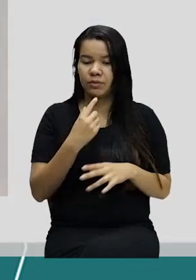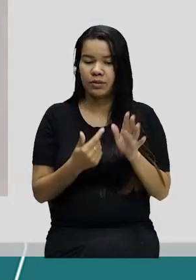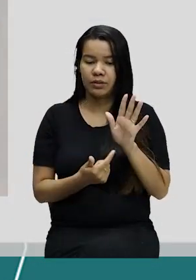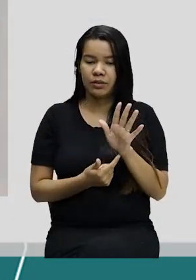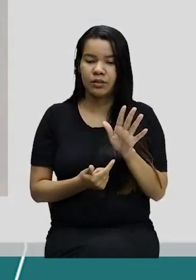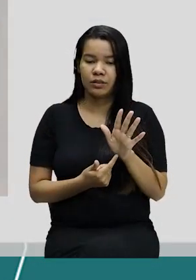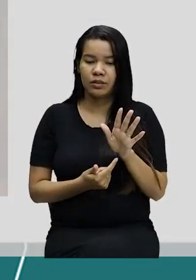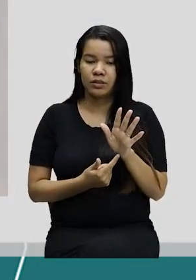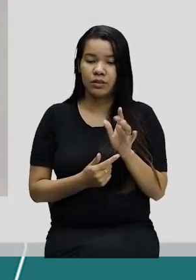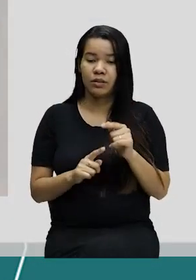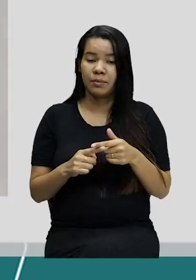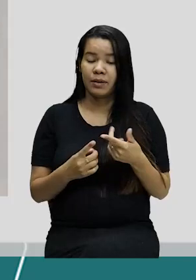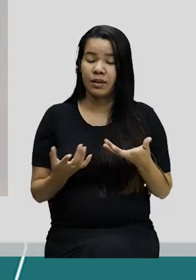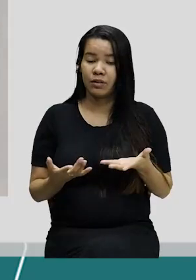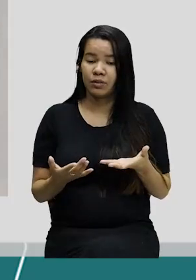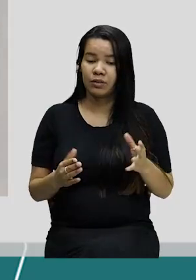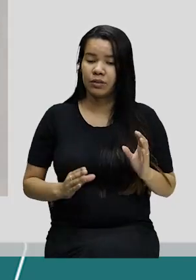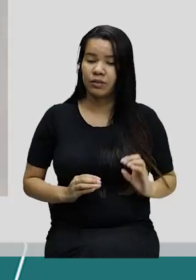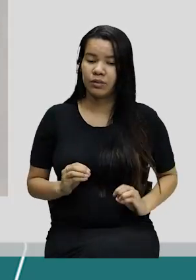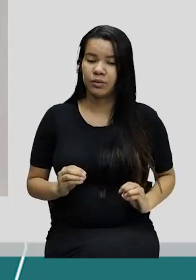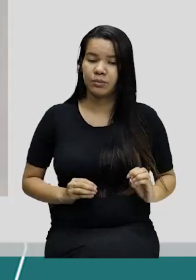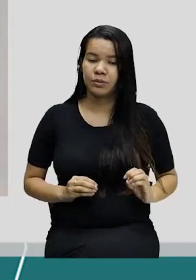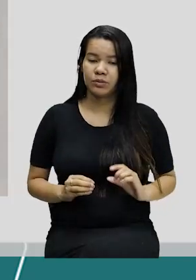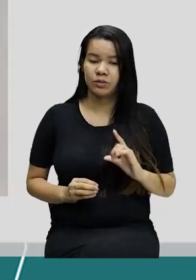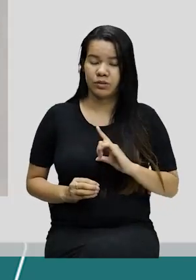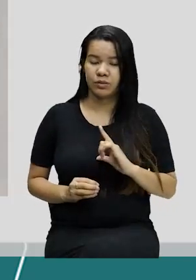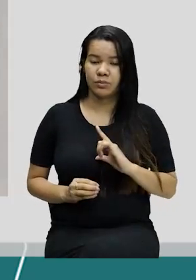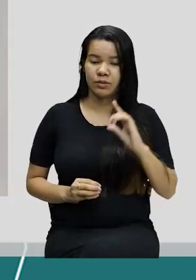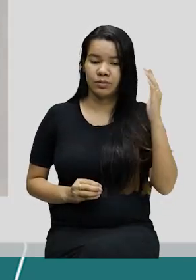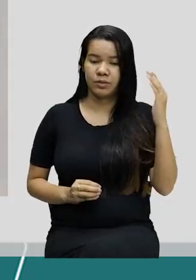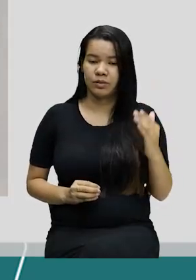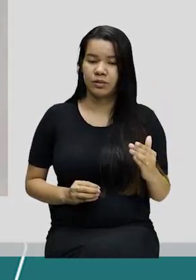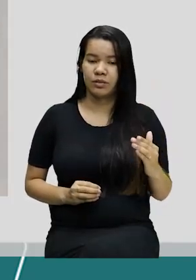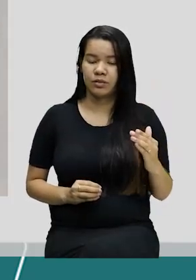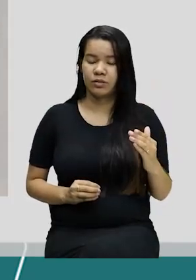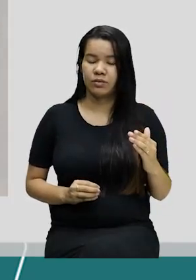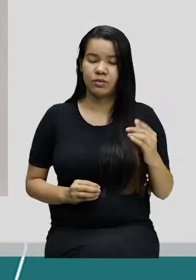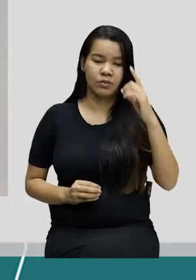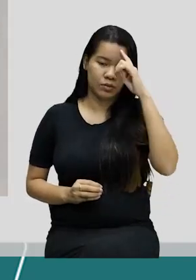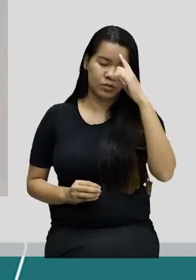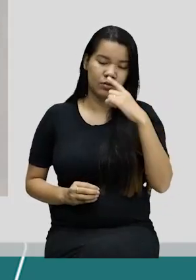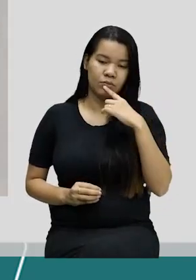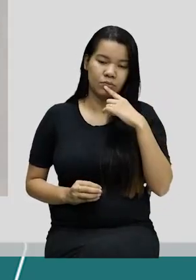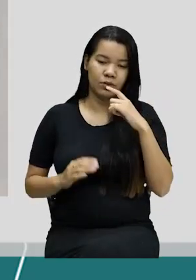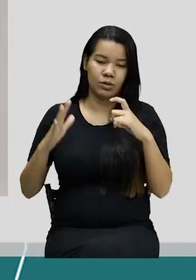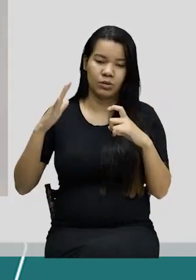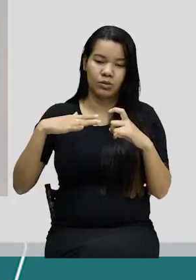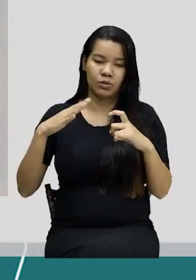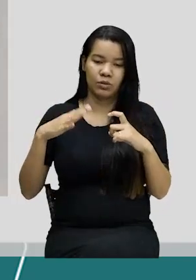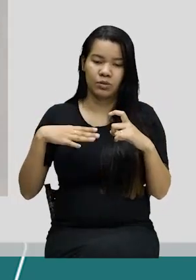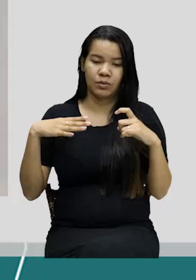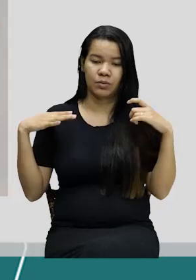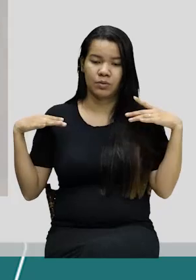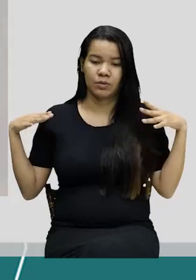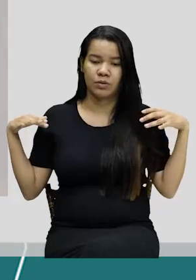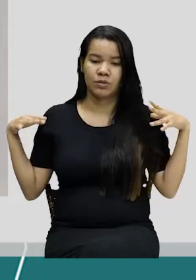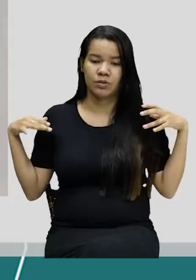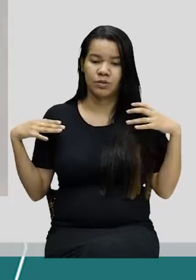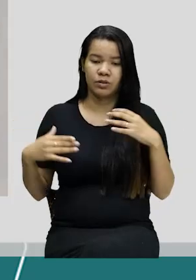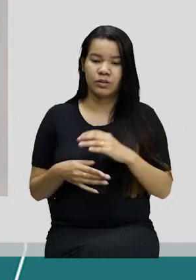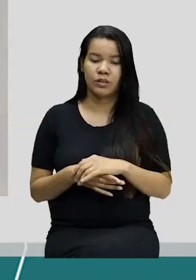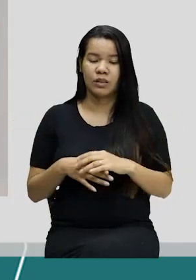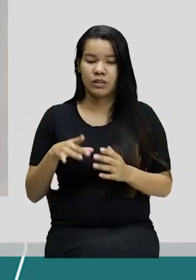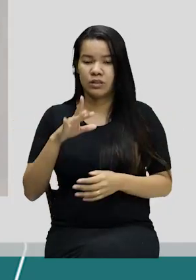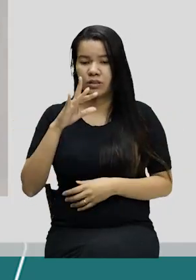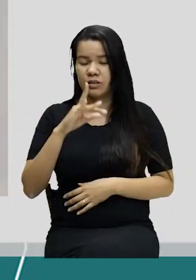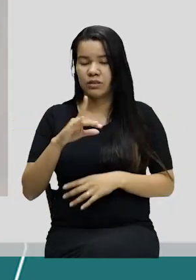nessa obra a gente tem a figura, a presença das figuras mitológicas, né? Ali os anjinhos, as ninfas, as